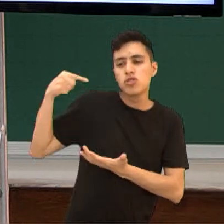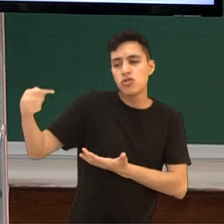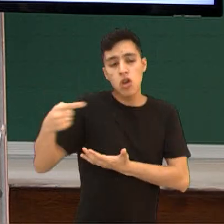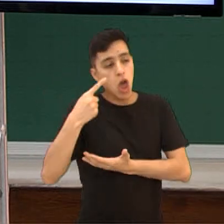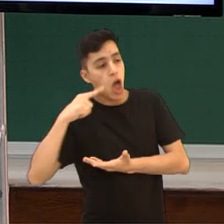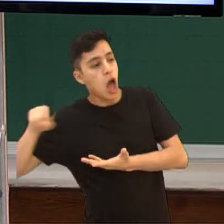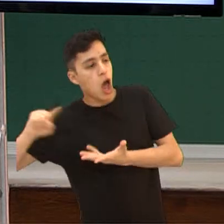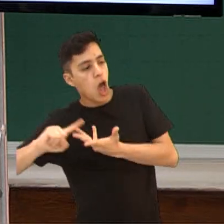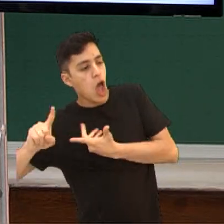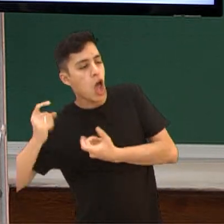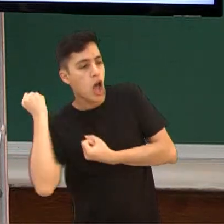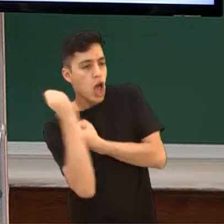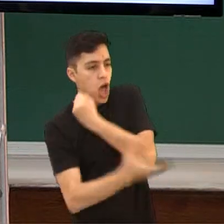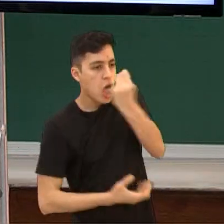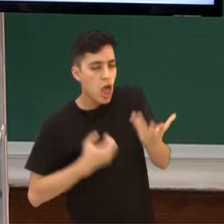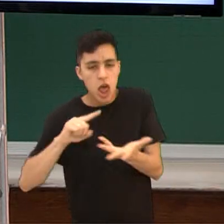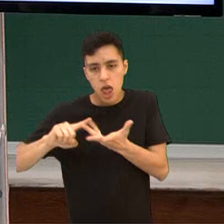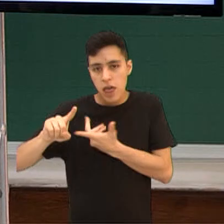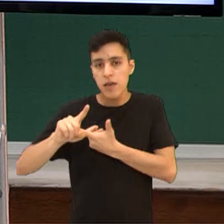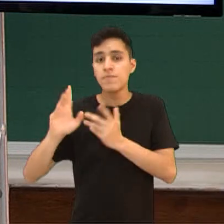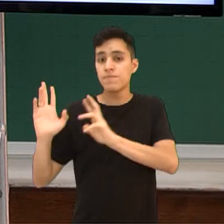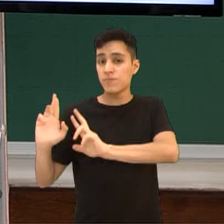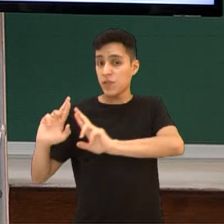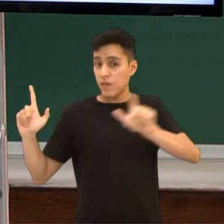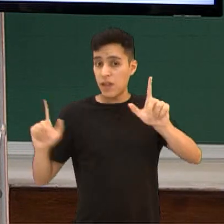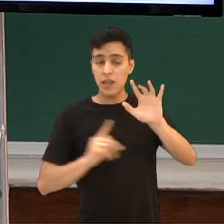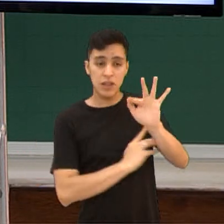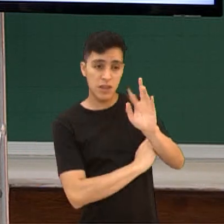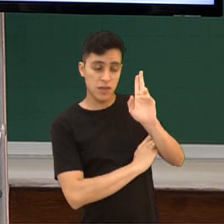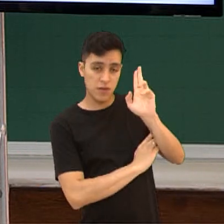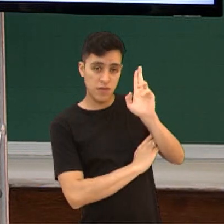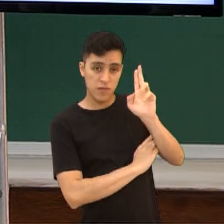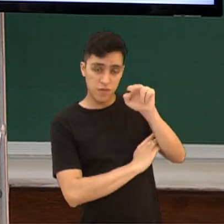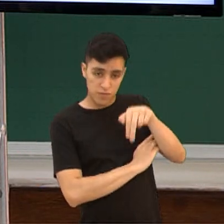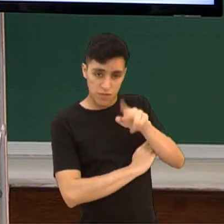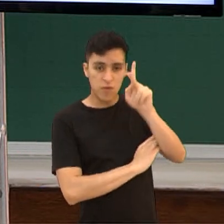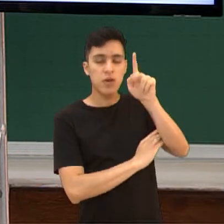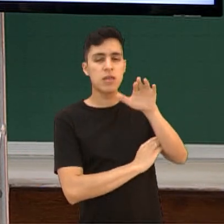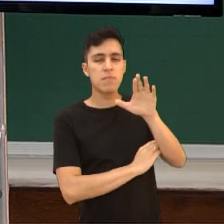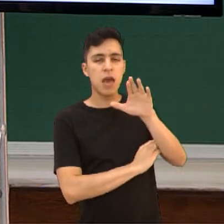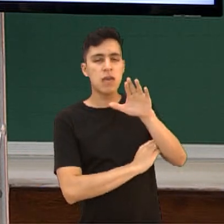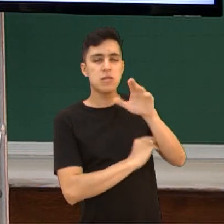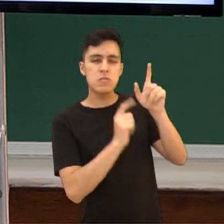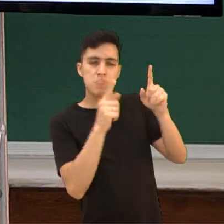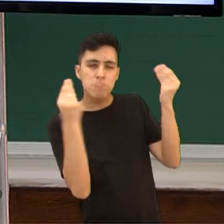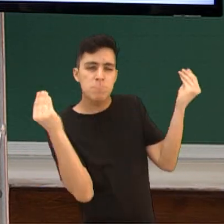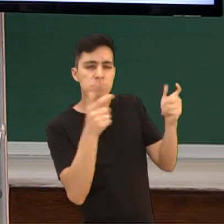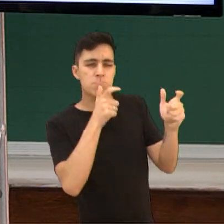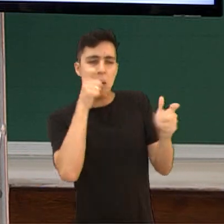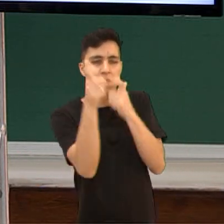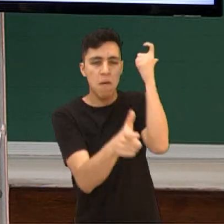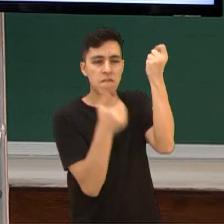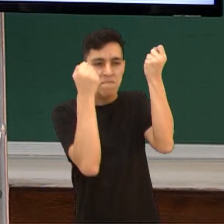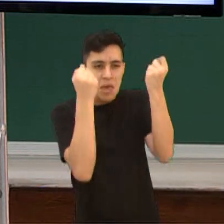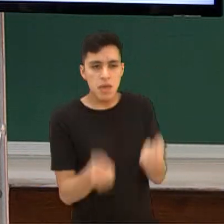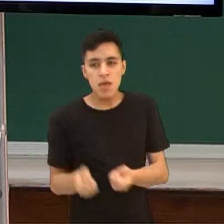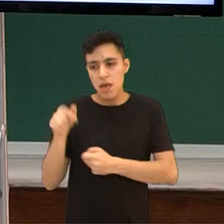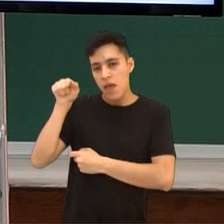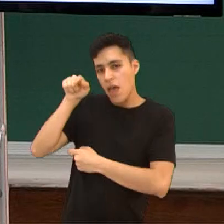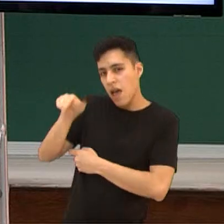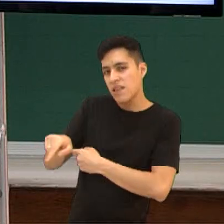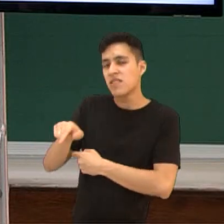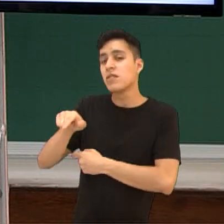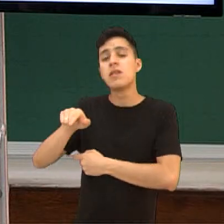lá, e diferente do funk, né, que tem uma linguagem mais agressiva, o rap é uma linguagem de